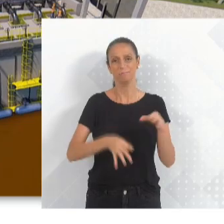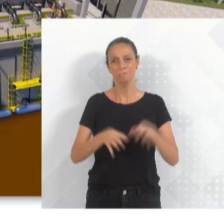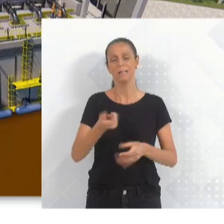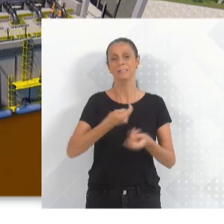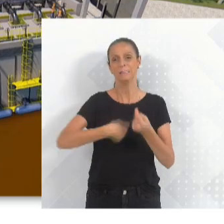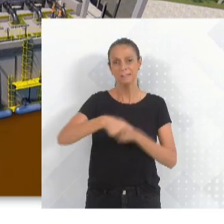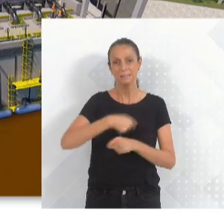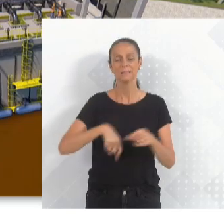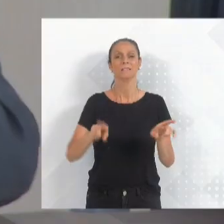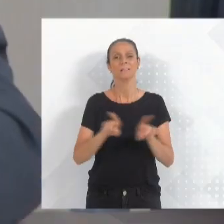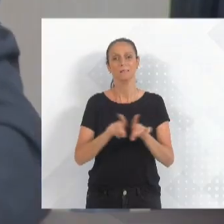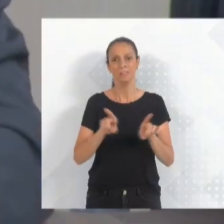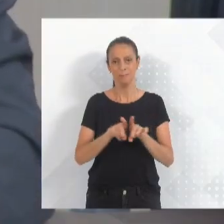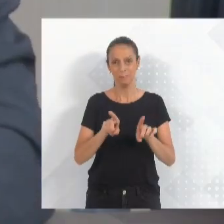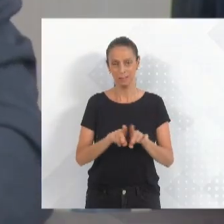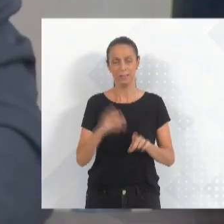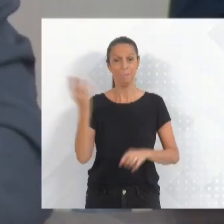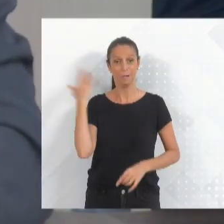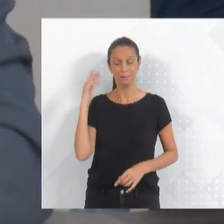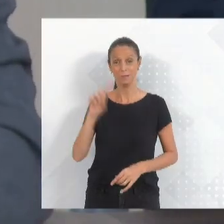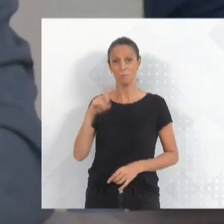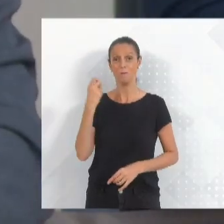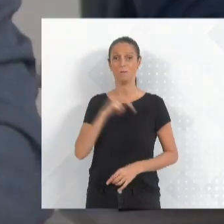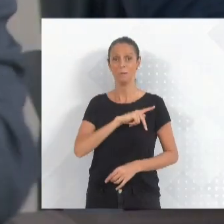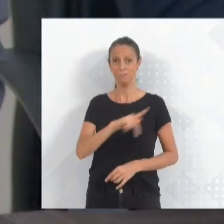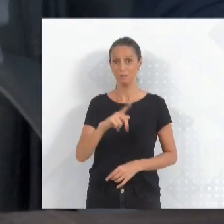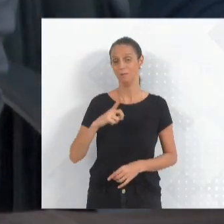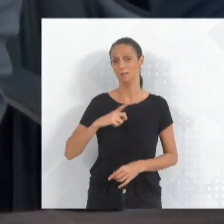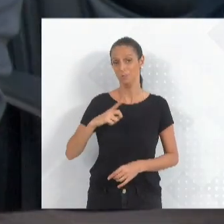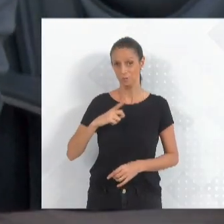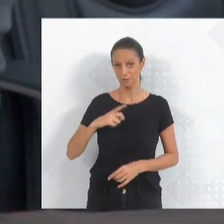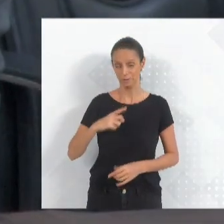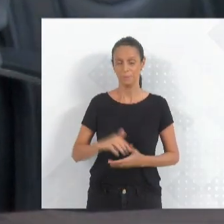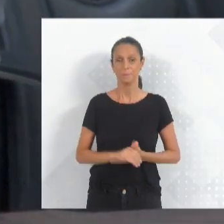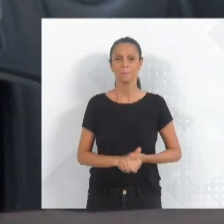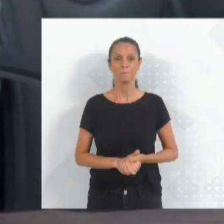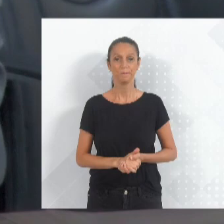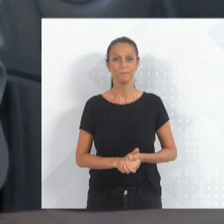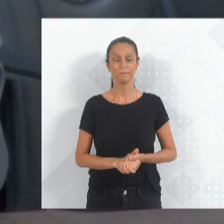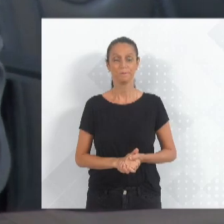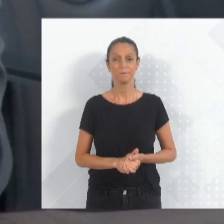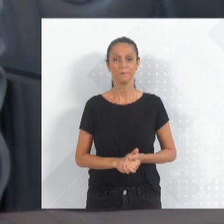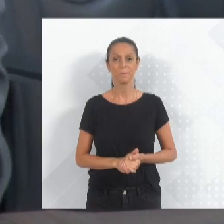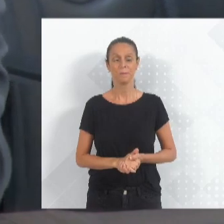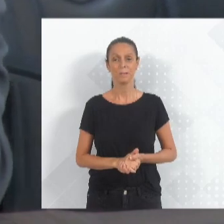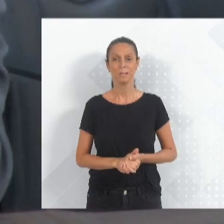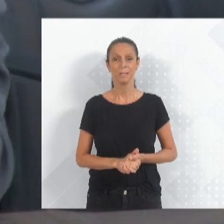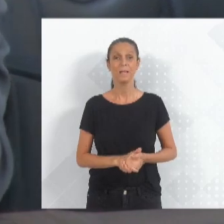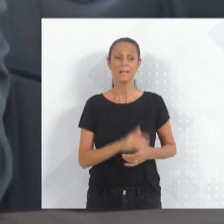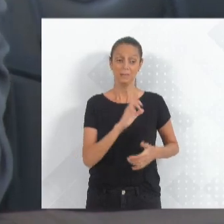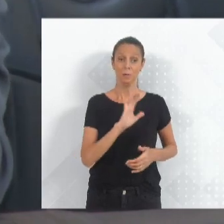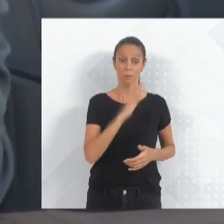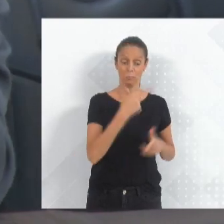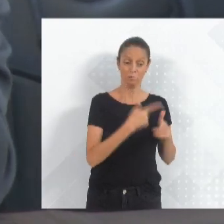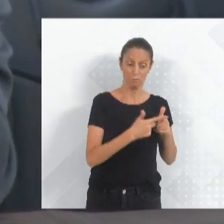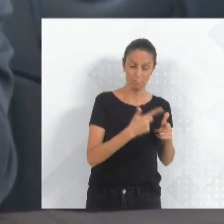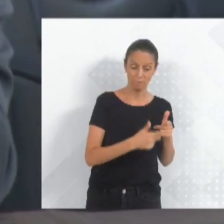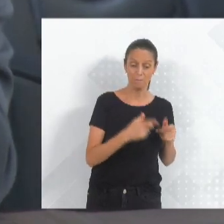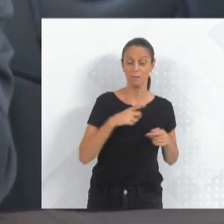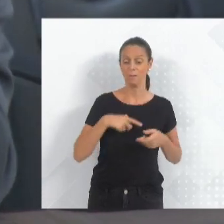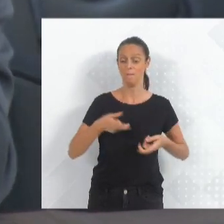as administrações, que os presidentes anteriores tiveram. Mas, concomitante a isso, quanto a esse problema que estava tendo